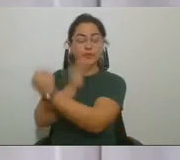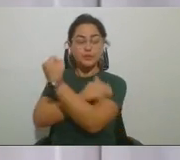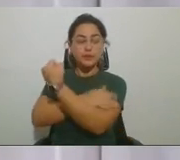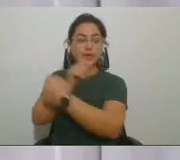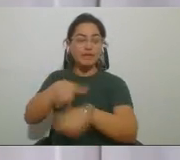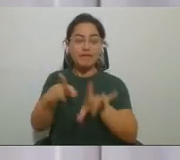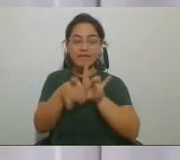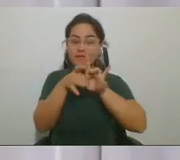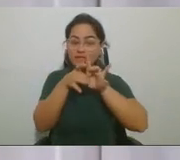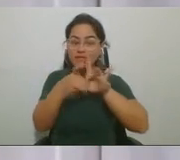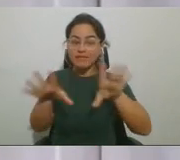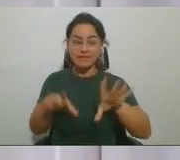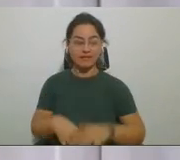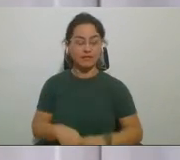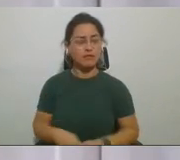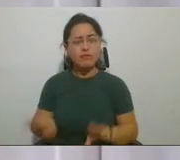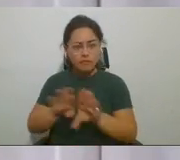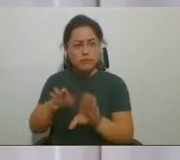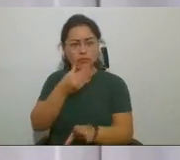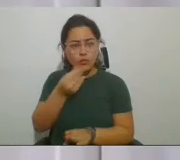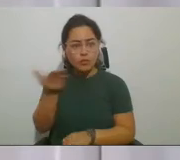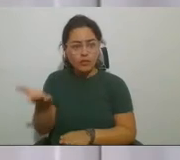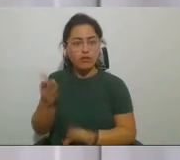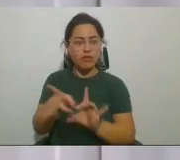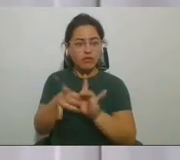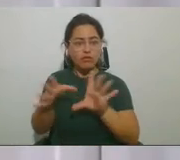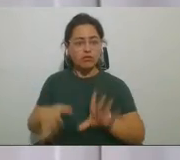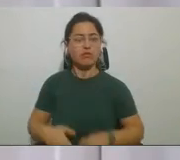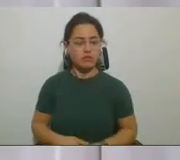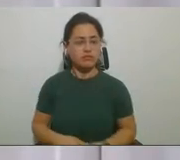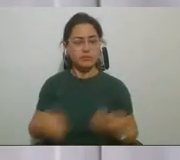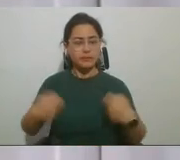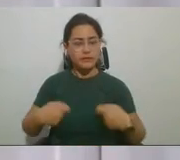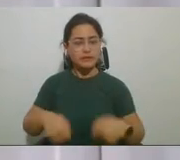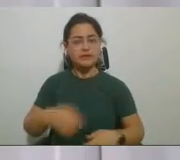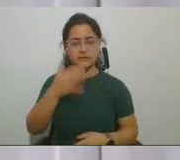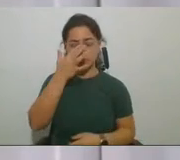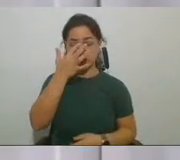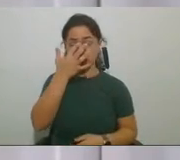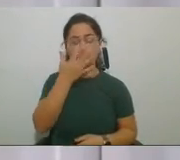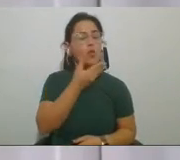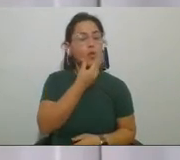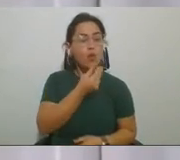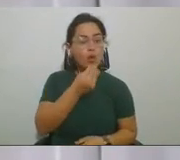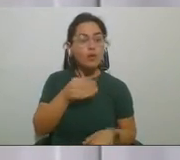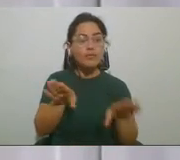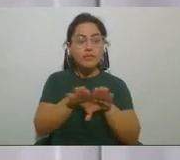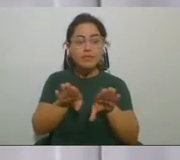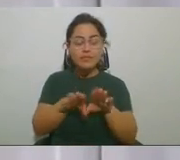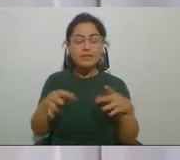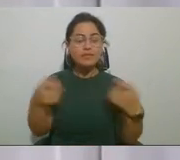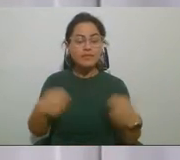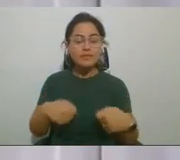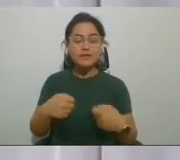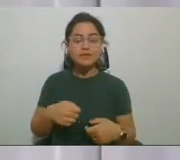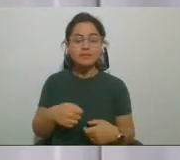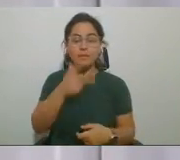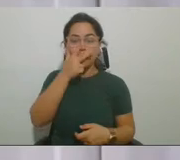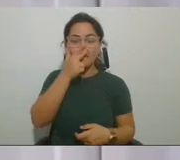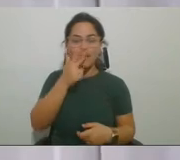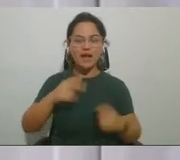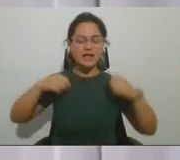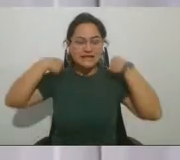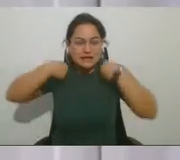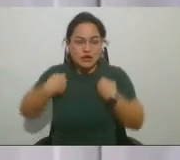dos homens. Eu sempre digo que os homens precisam tirar essa pesada mochila patriarcal